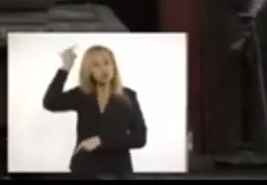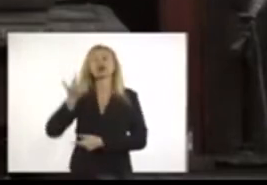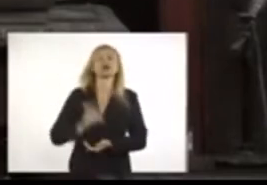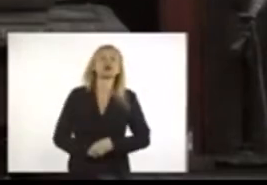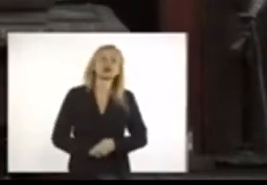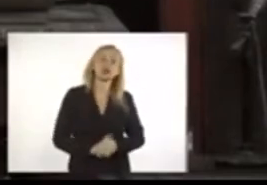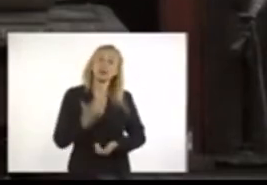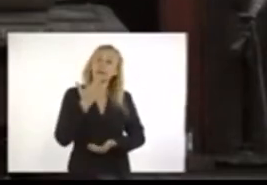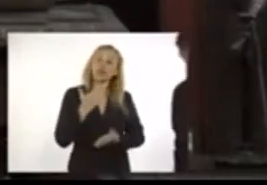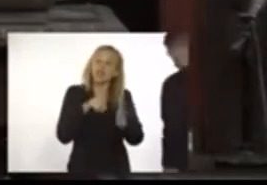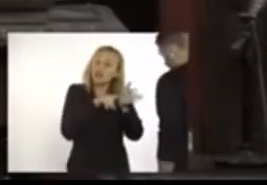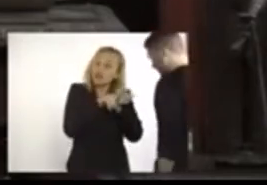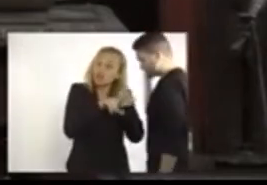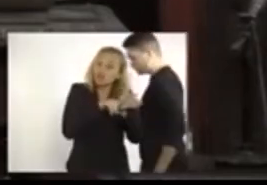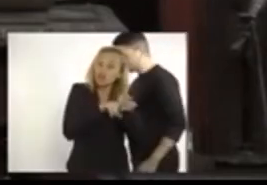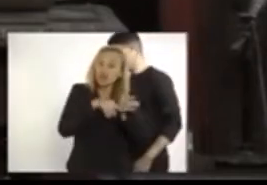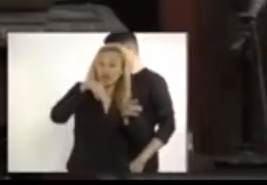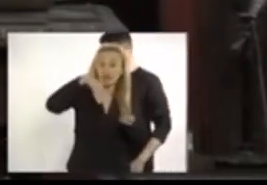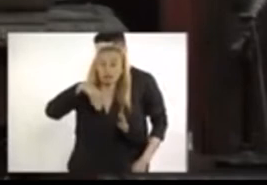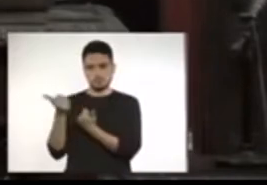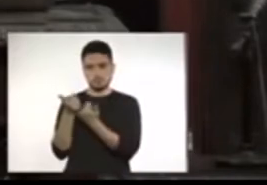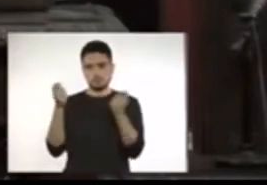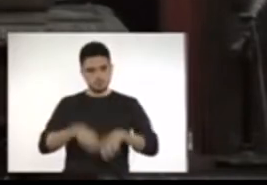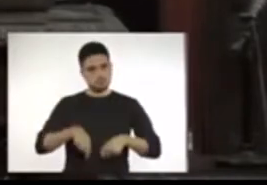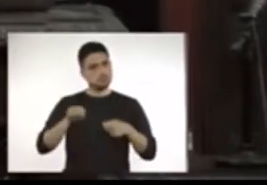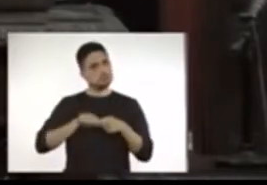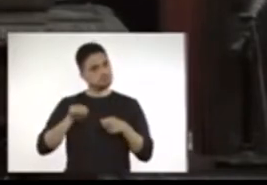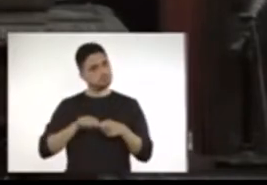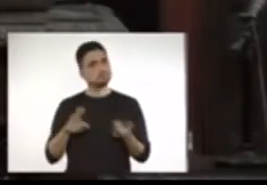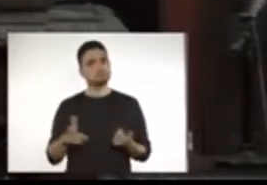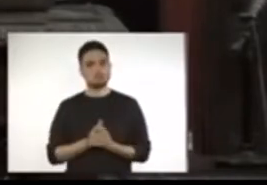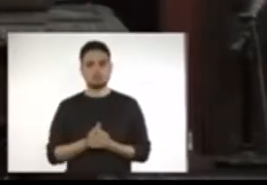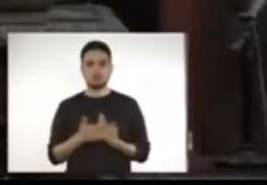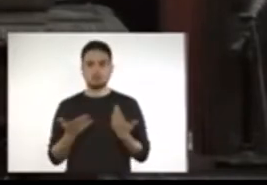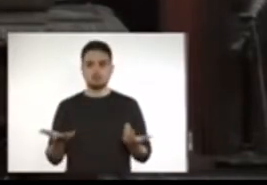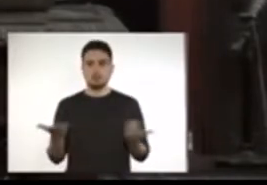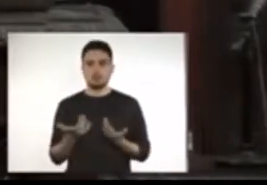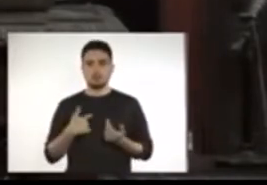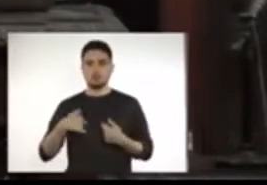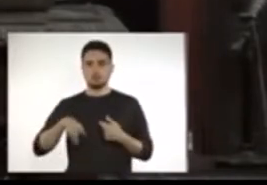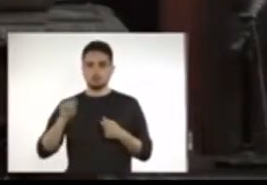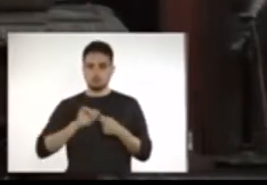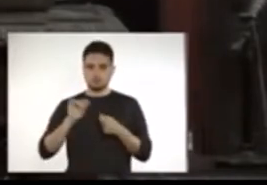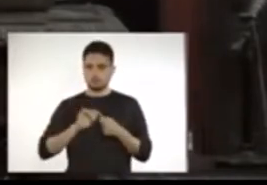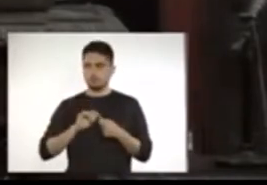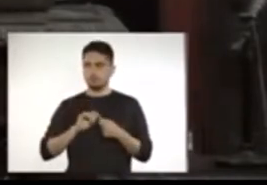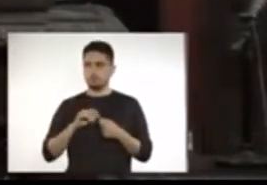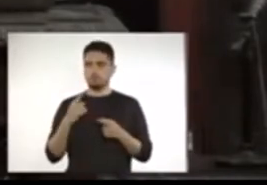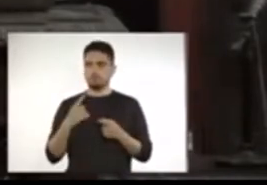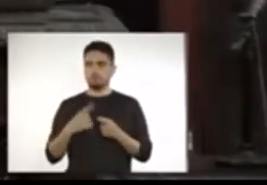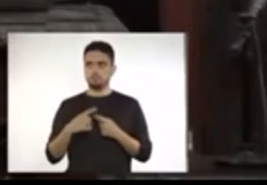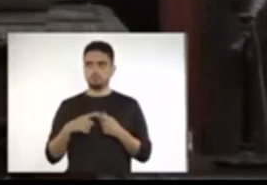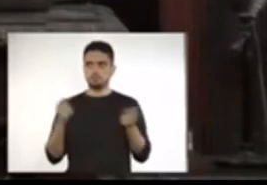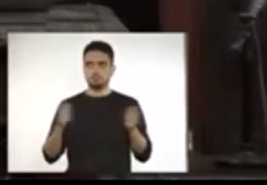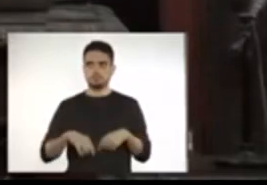pedindo a investigação ao MP e à Polícia Federal. Então, agora eu vou fazer para que faça nos equipamentos